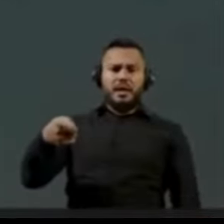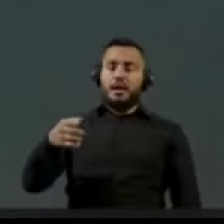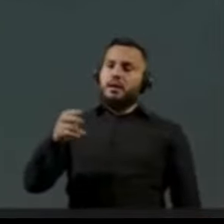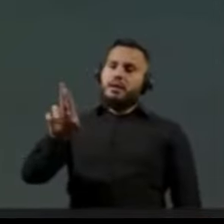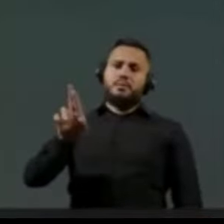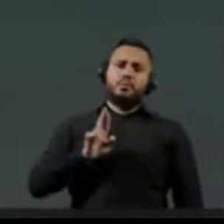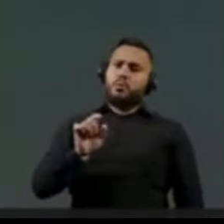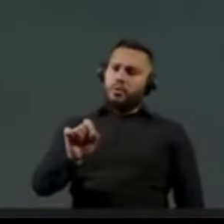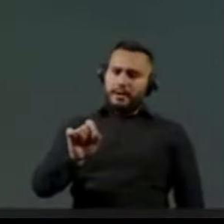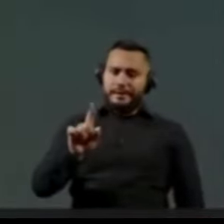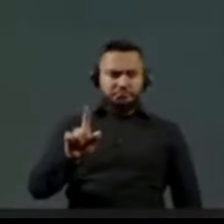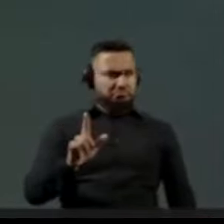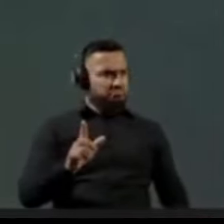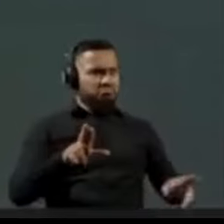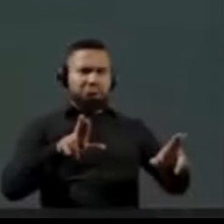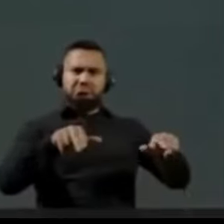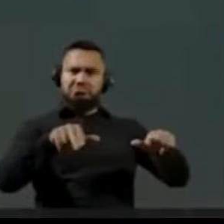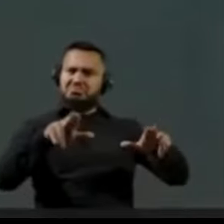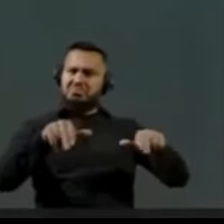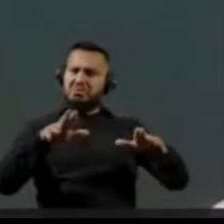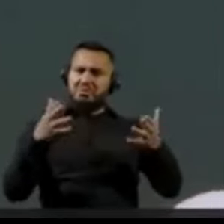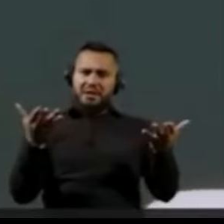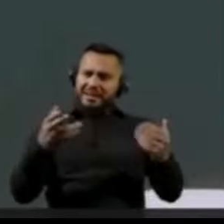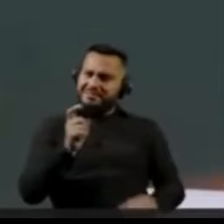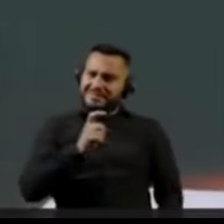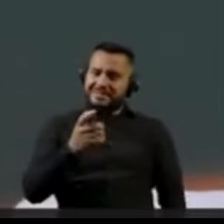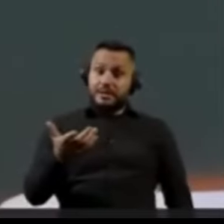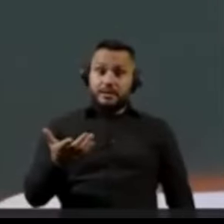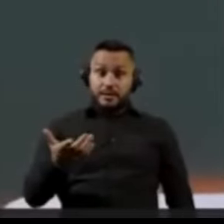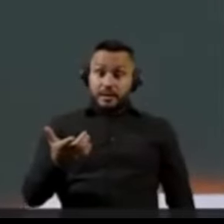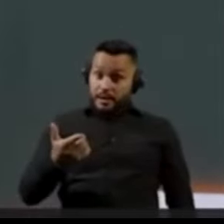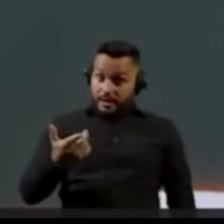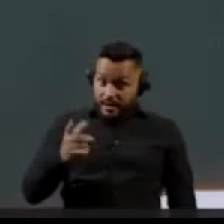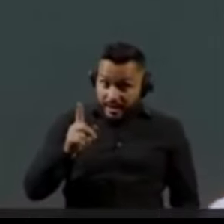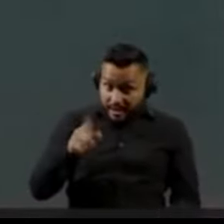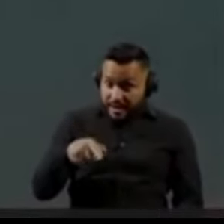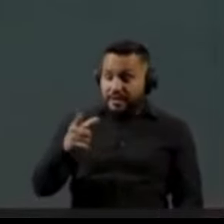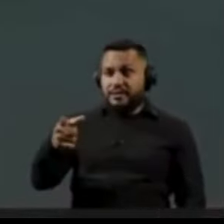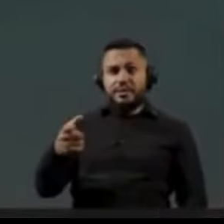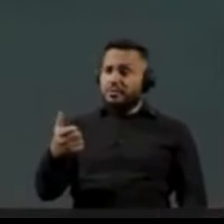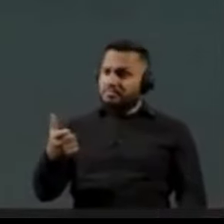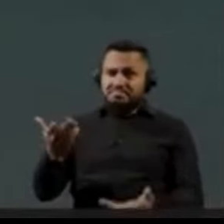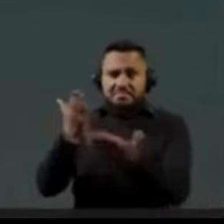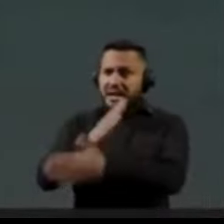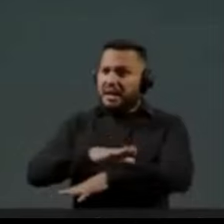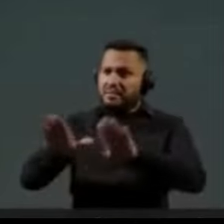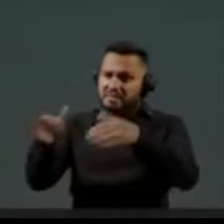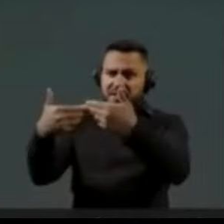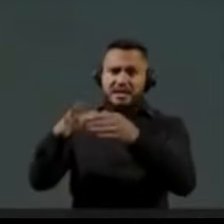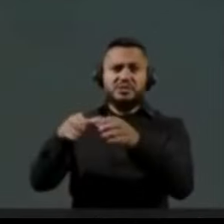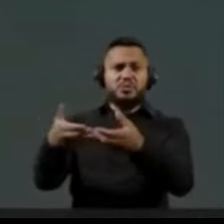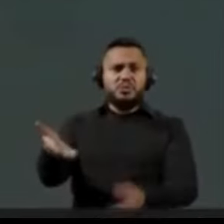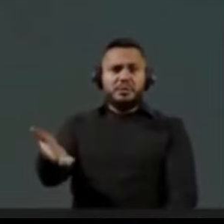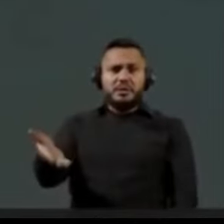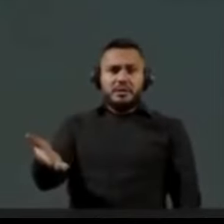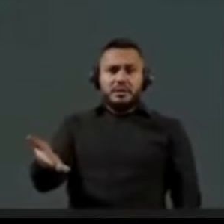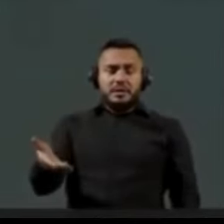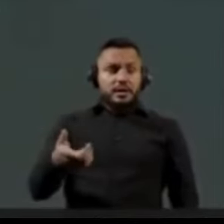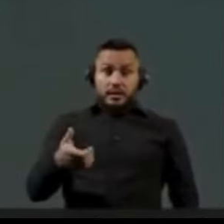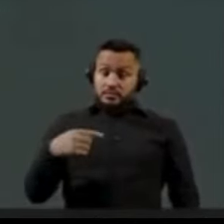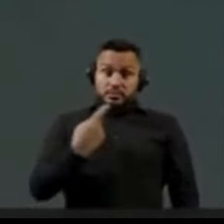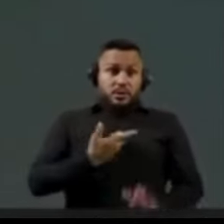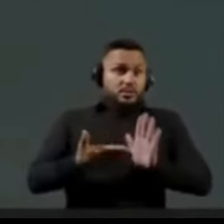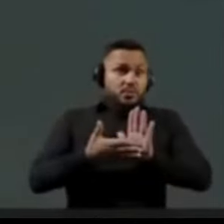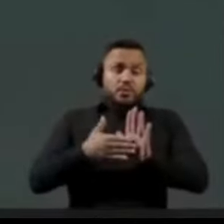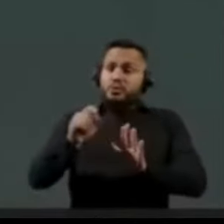estava acontecendo, que jamais acontecia. Eu falei, então tá, então extinga esse órgão, ministro. E ele falou, ah, vai ficar meio difícil. Não, a nossa